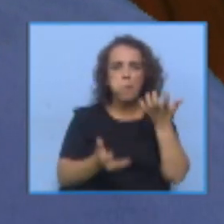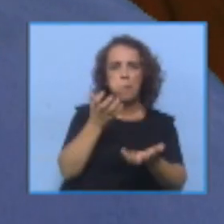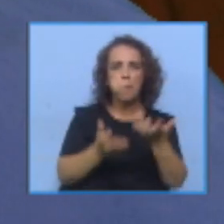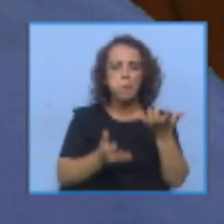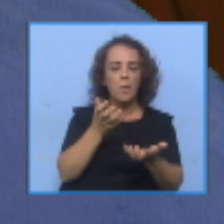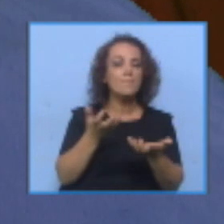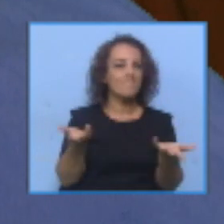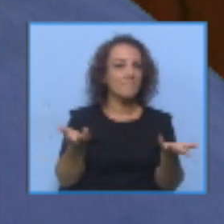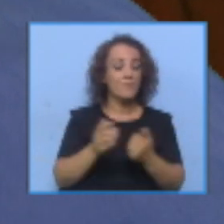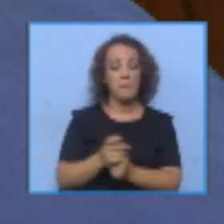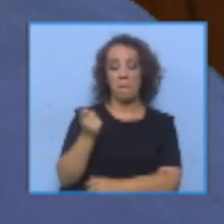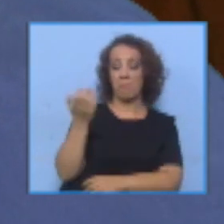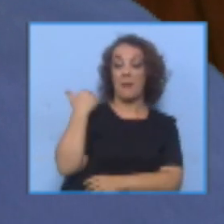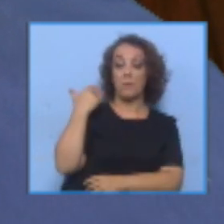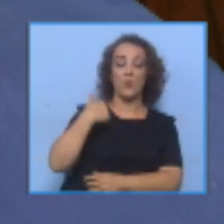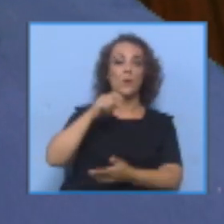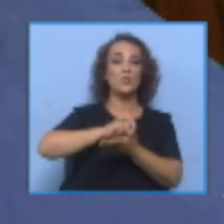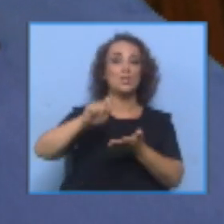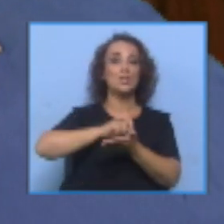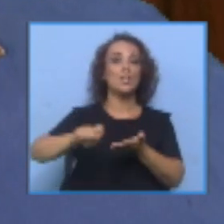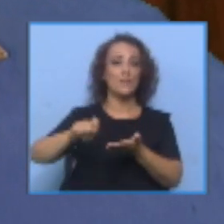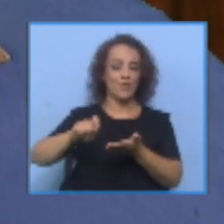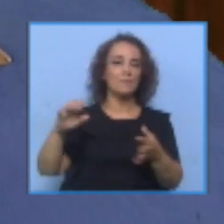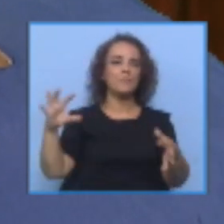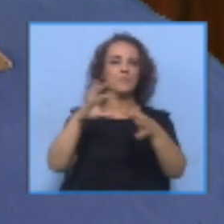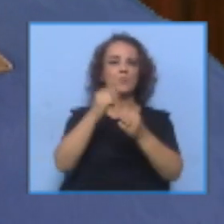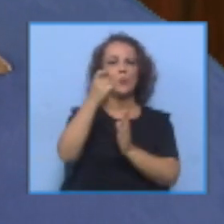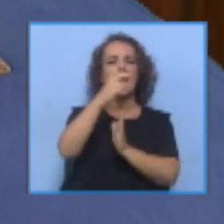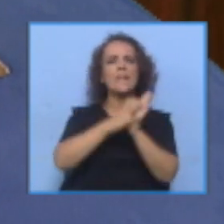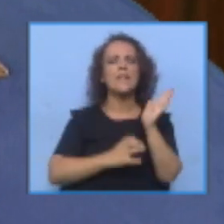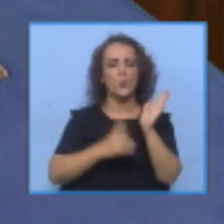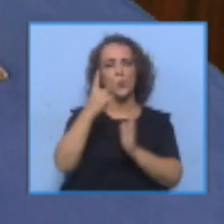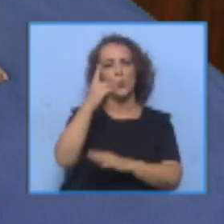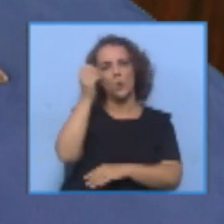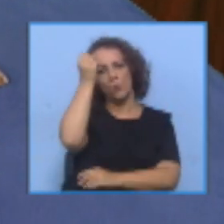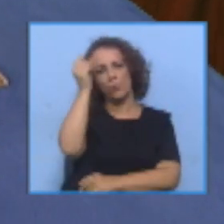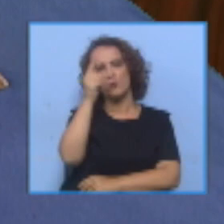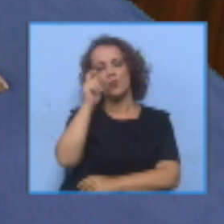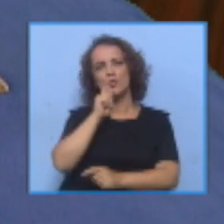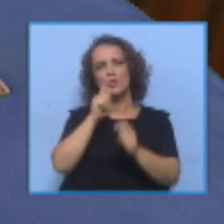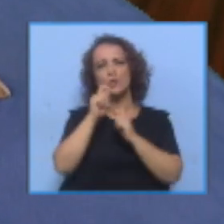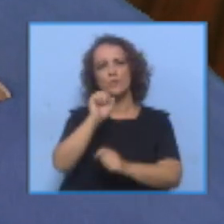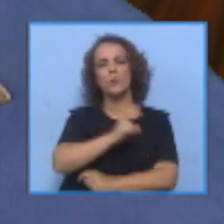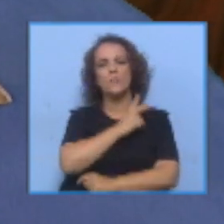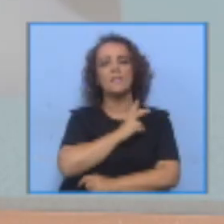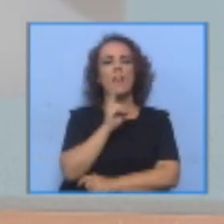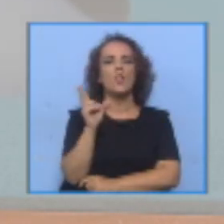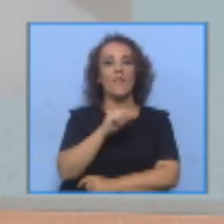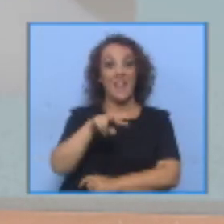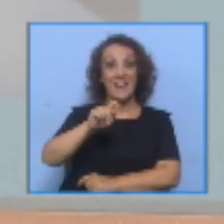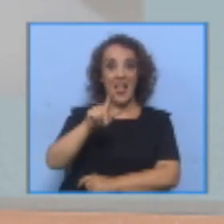como ainda há pouco escrevi a propósito de um artigo sobre um professor de jornalismo da Universidade Nova,